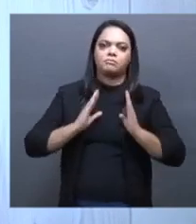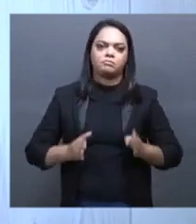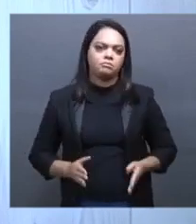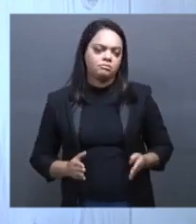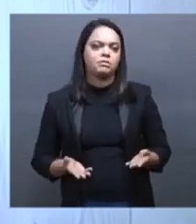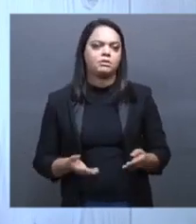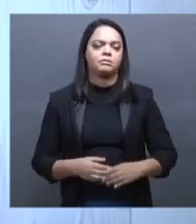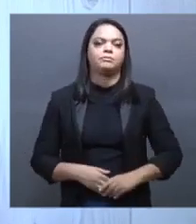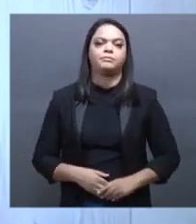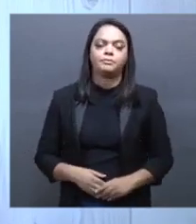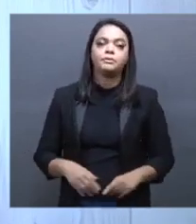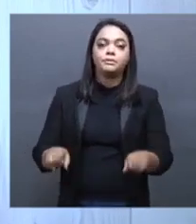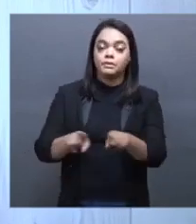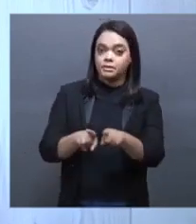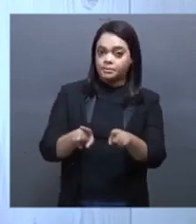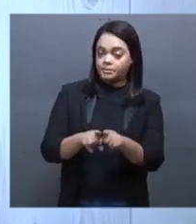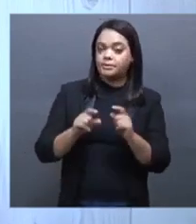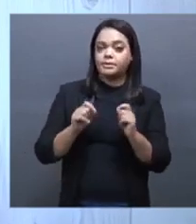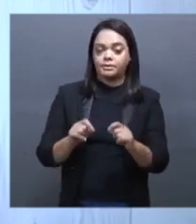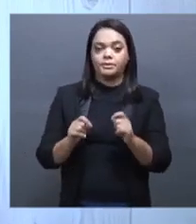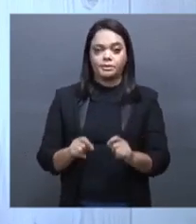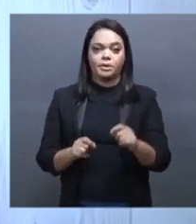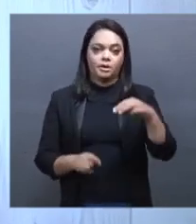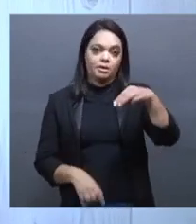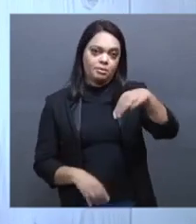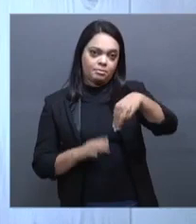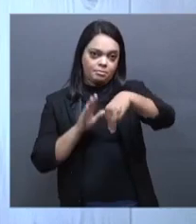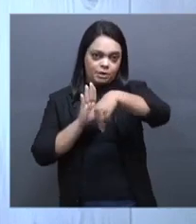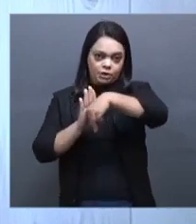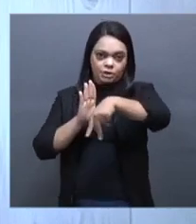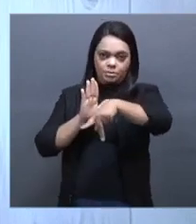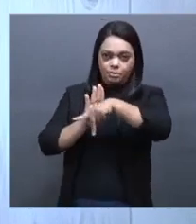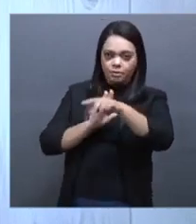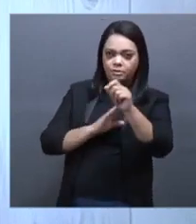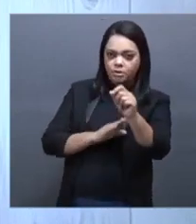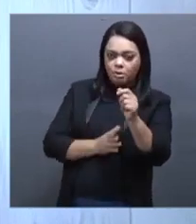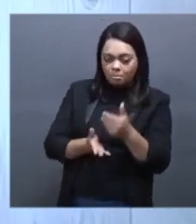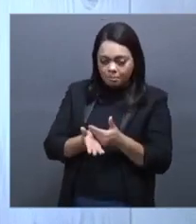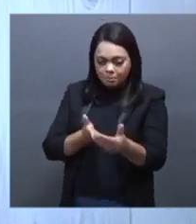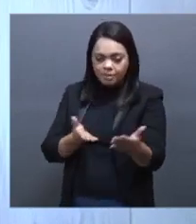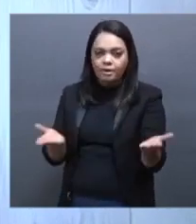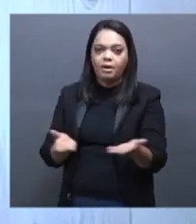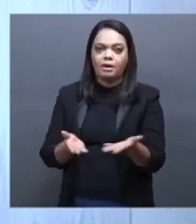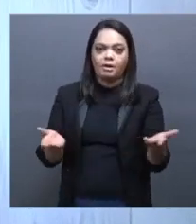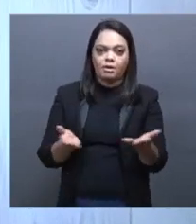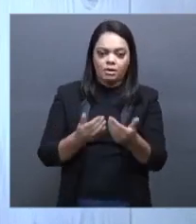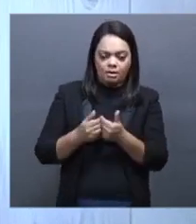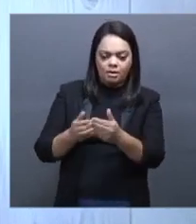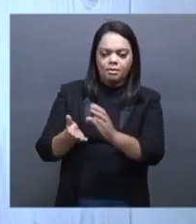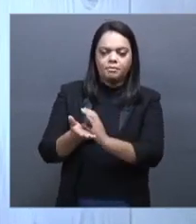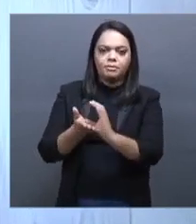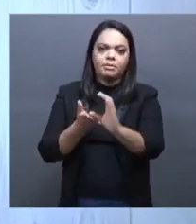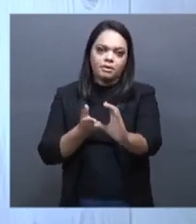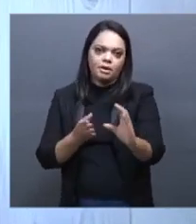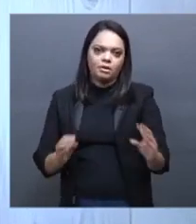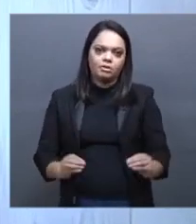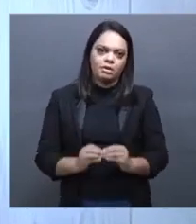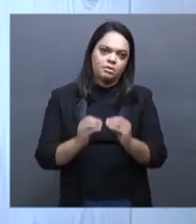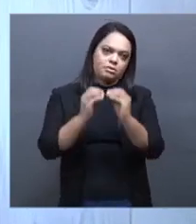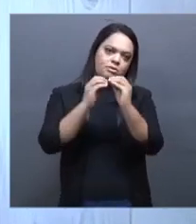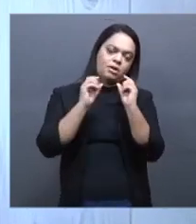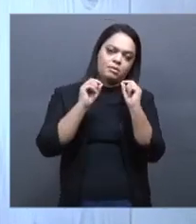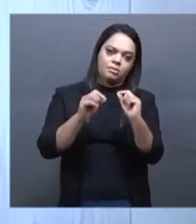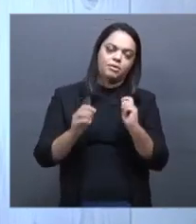a operação. Além disso, uma medida provisória com vigência imediata abrindo crédito extraordinário para